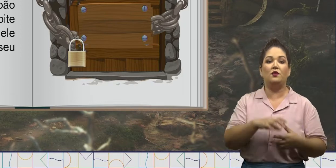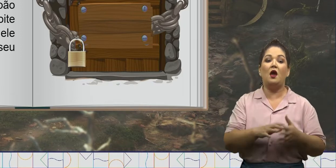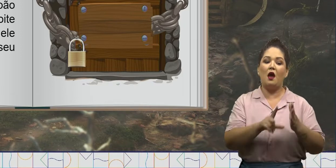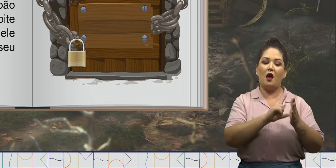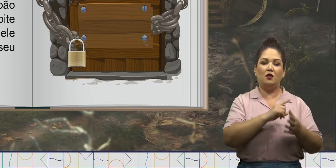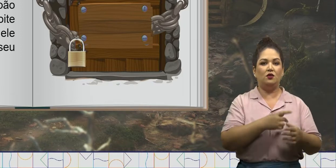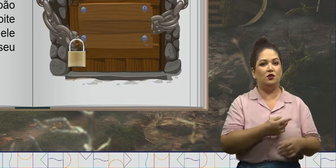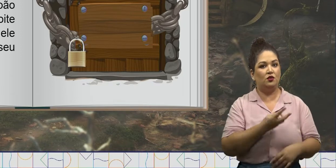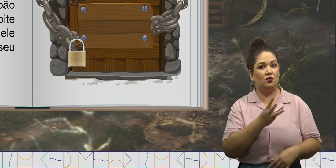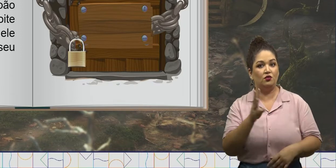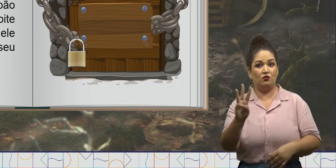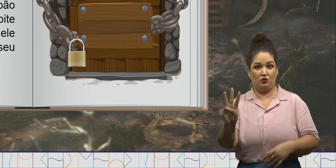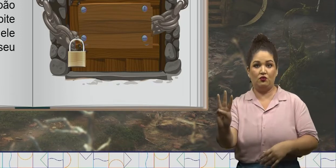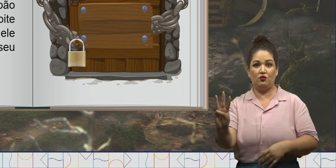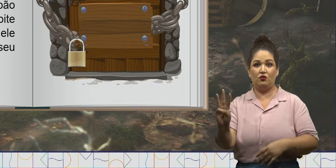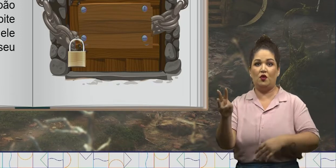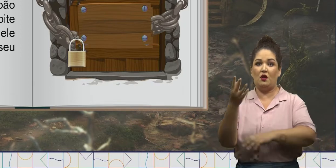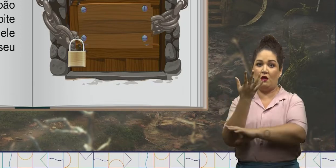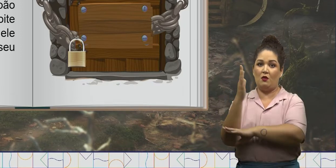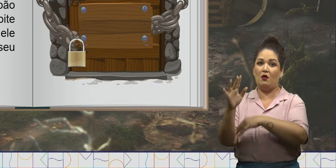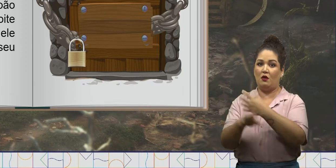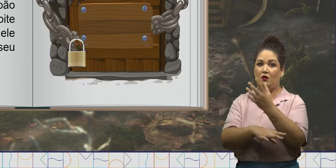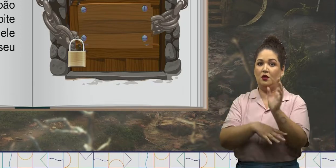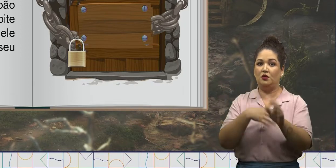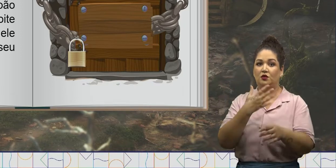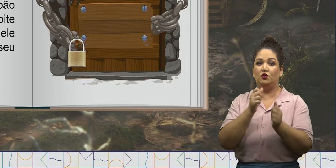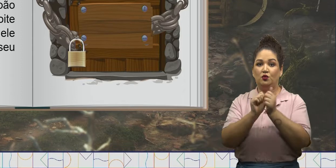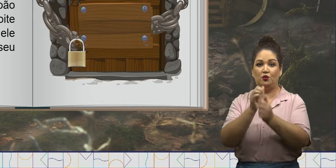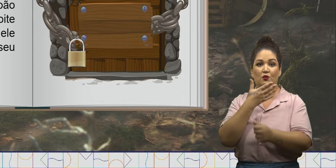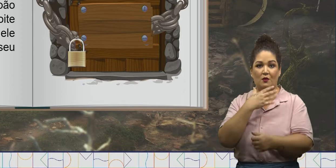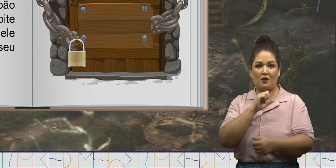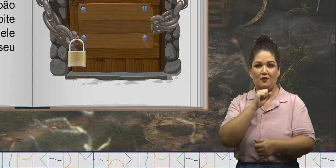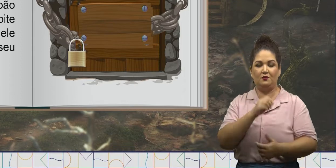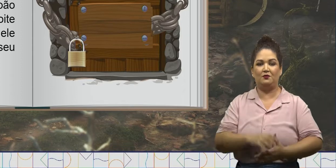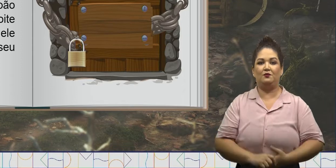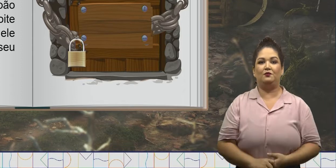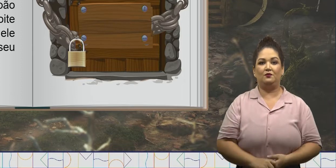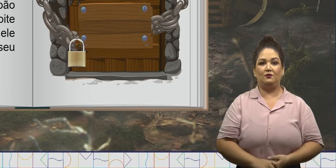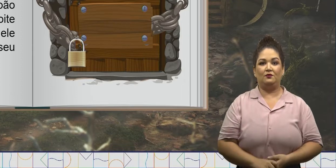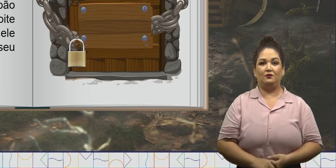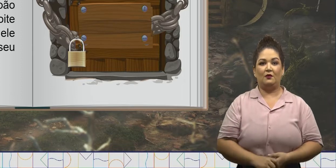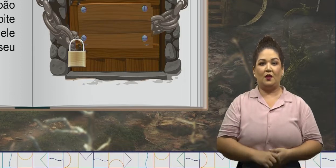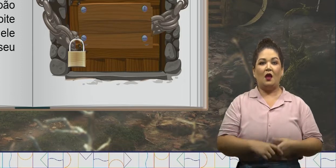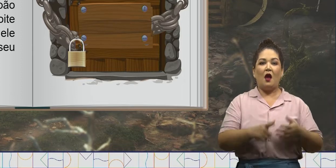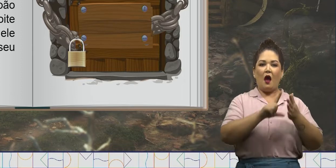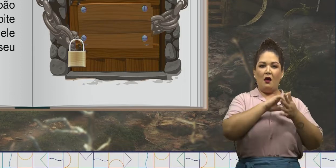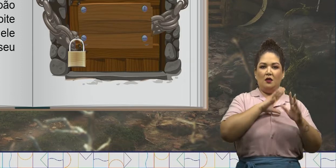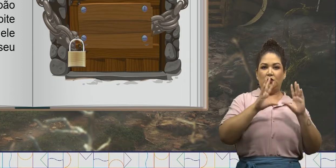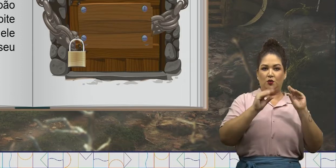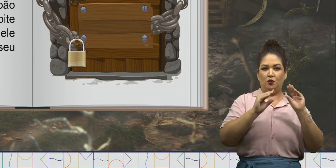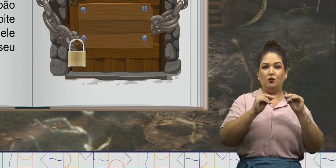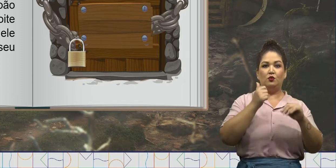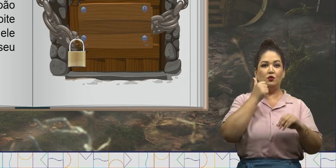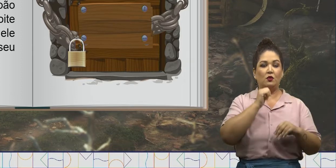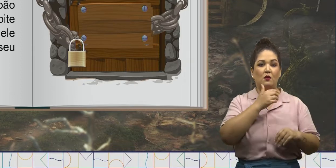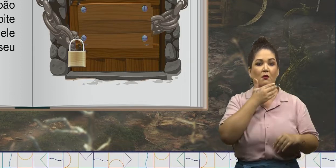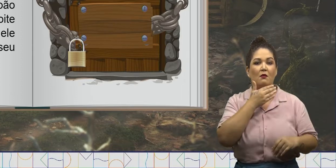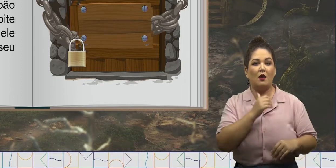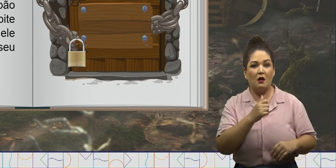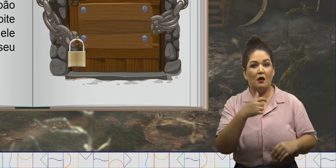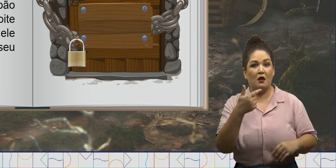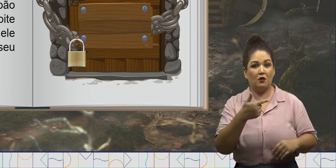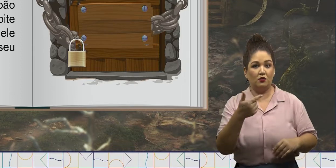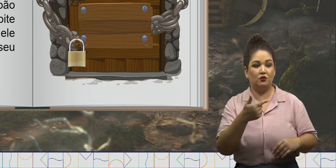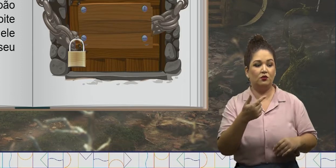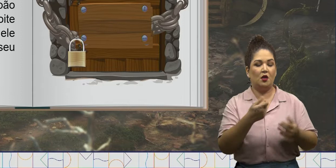irem com o pai para a floresta. Como a madrasta tinha fechado com chave a porta do